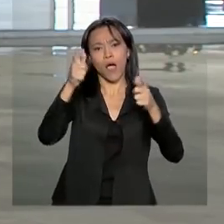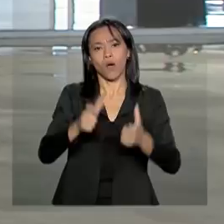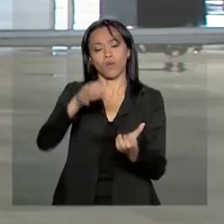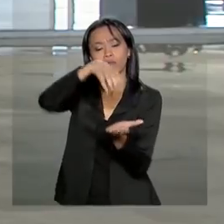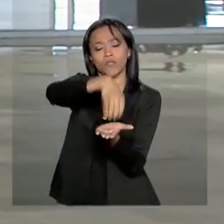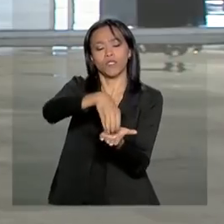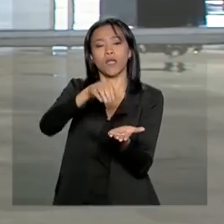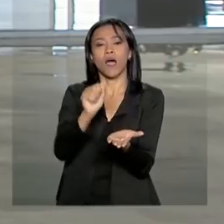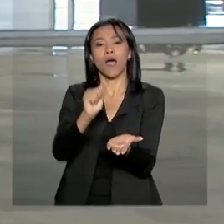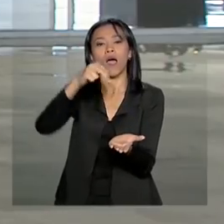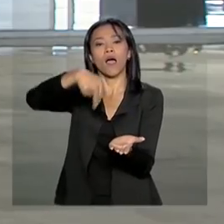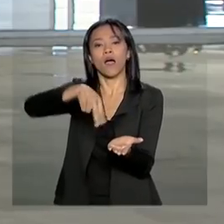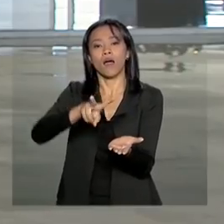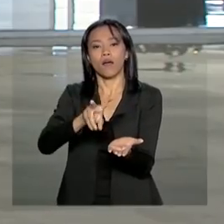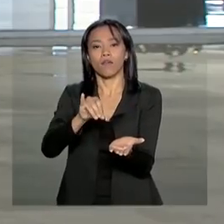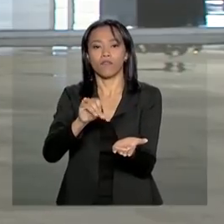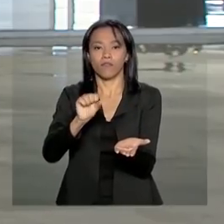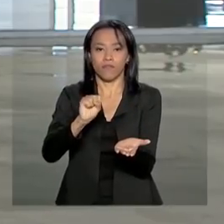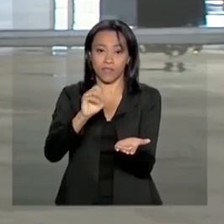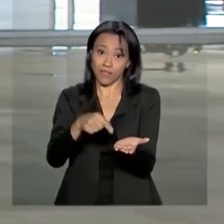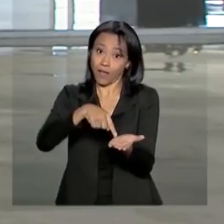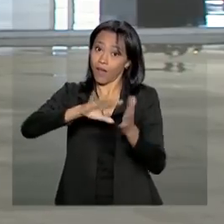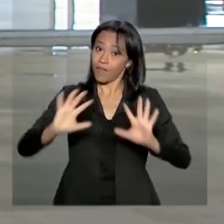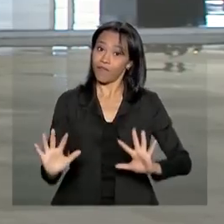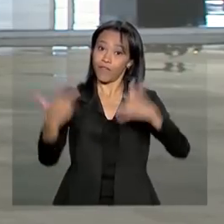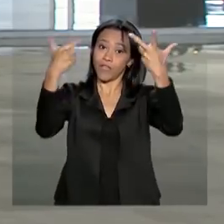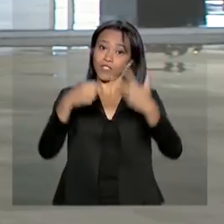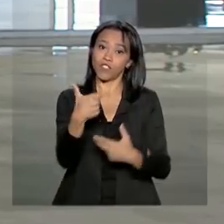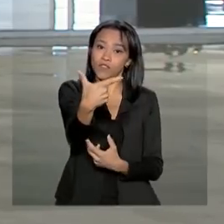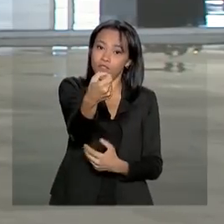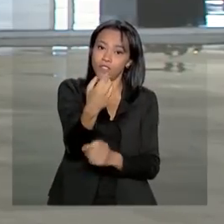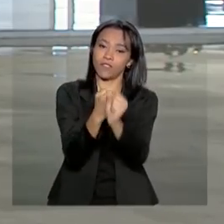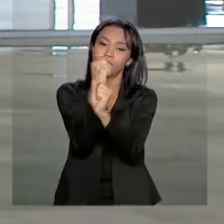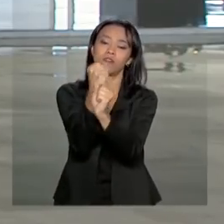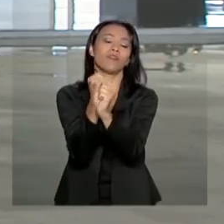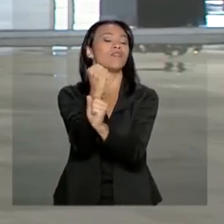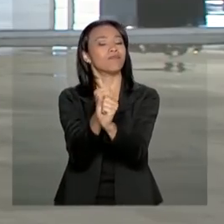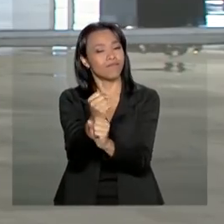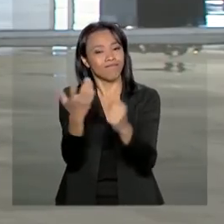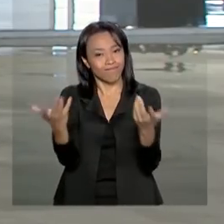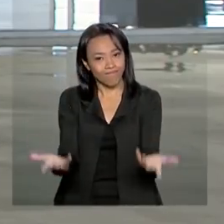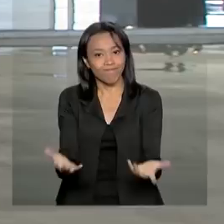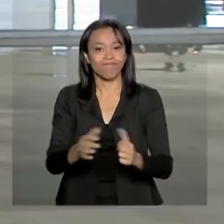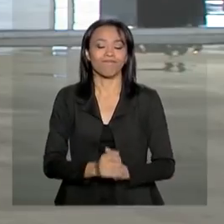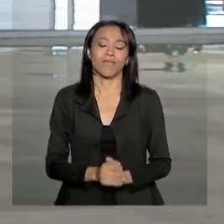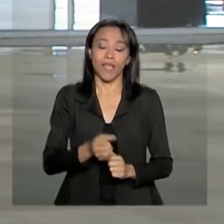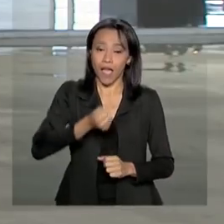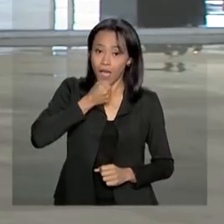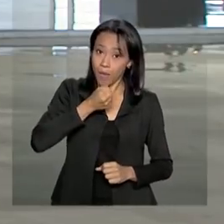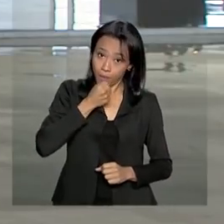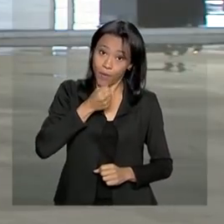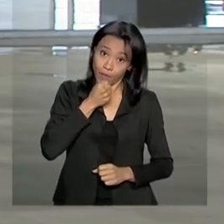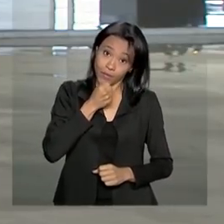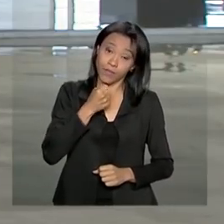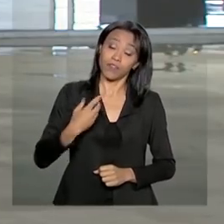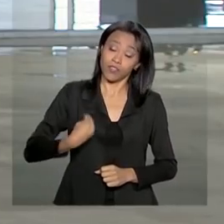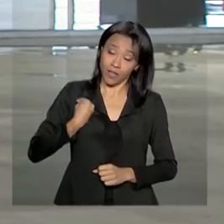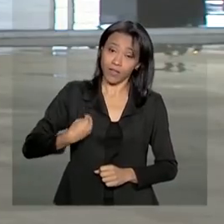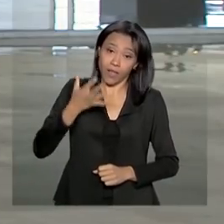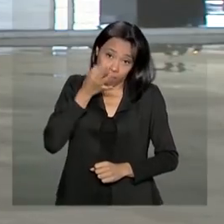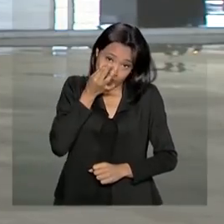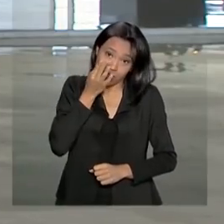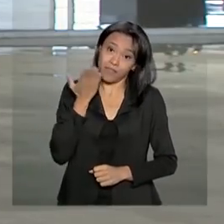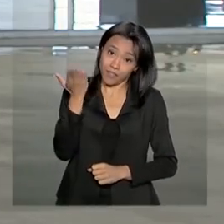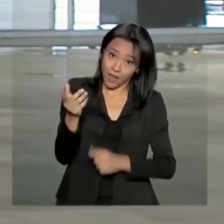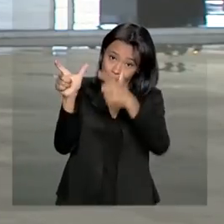Anvisa, onde vai ser comemorado os 20 anos da Agência Nacional de Vigilância Sanitária. A repórter Gabriela Noronha já está no